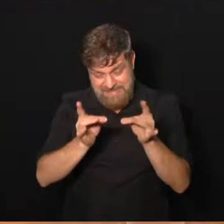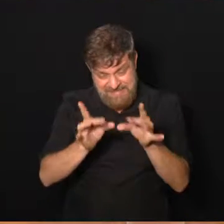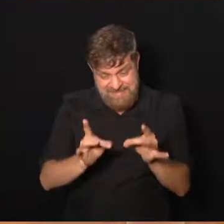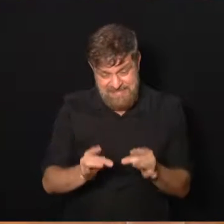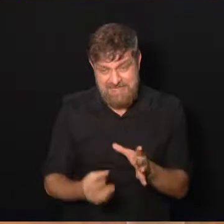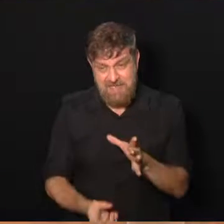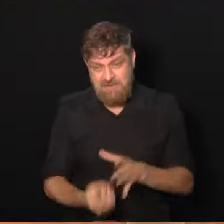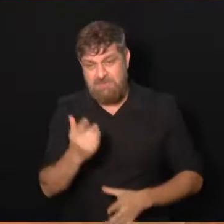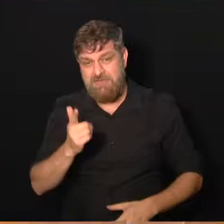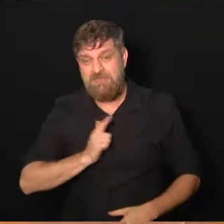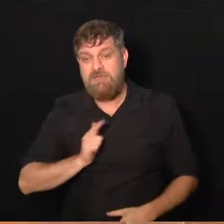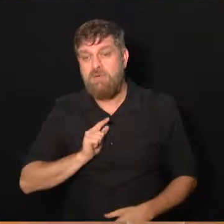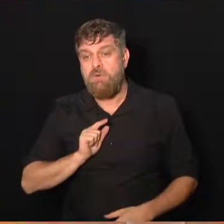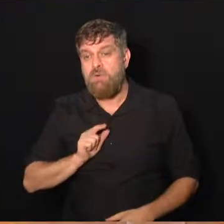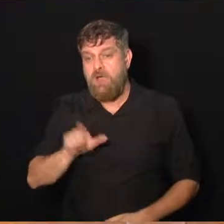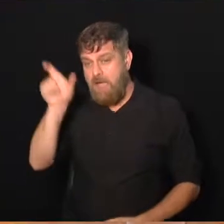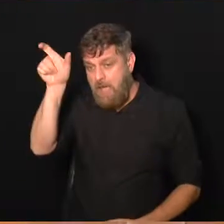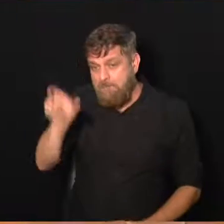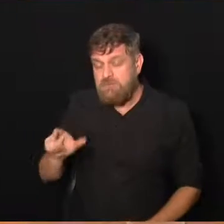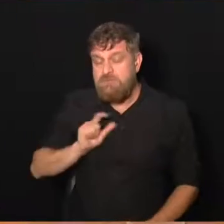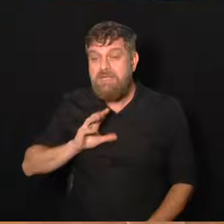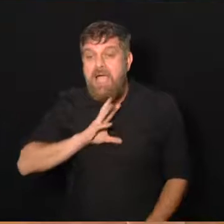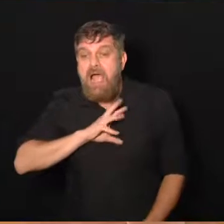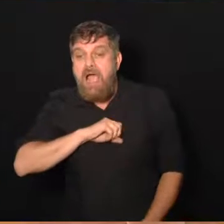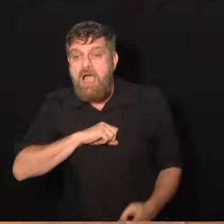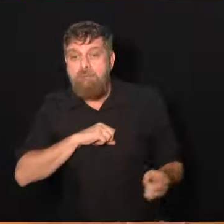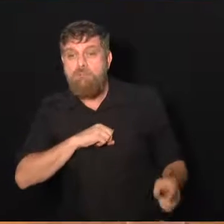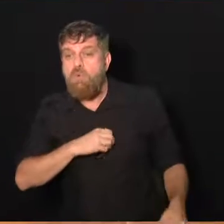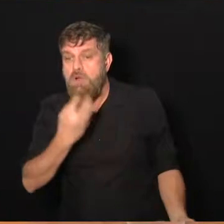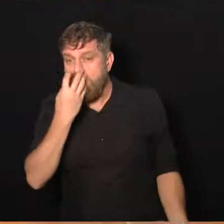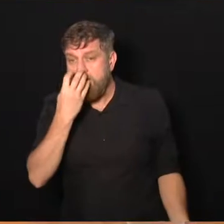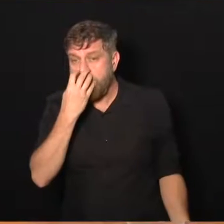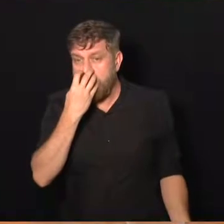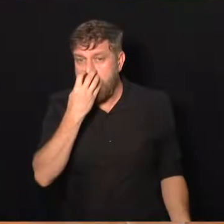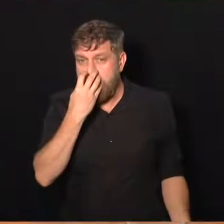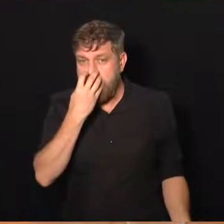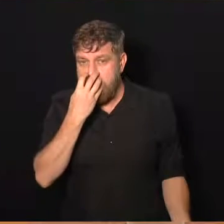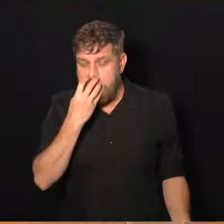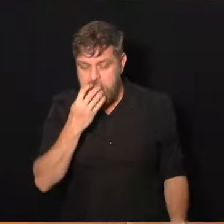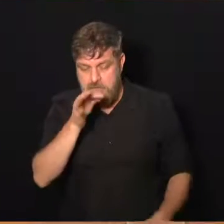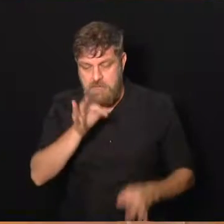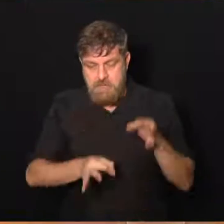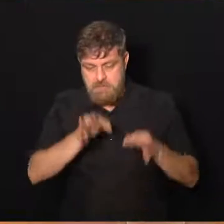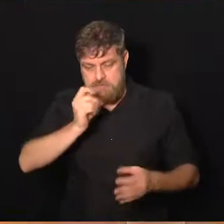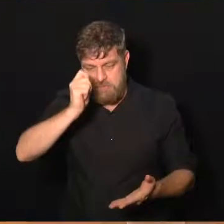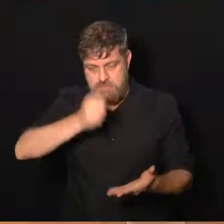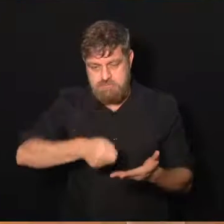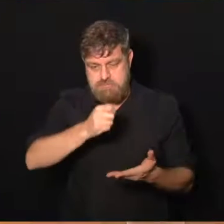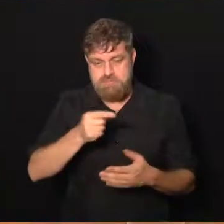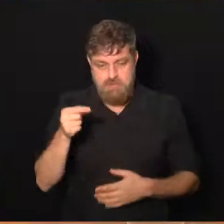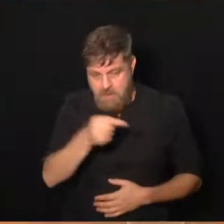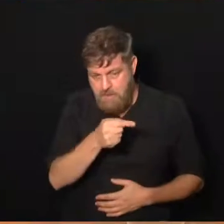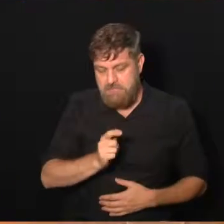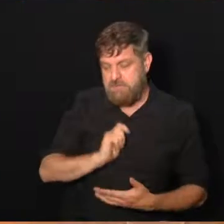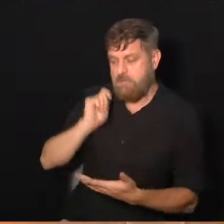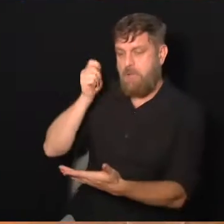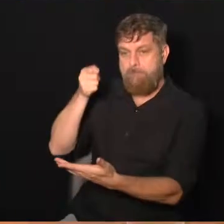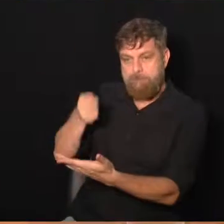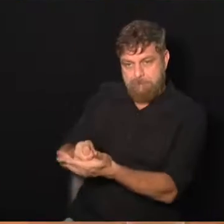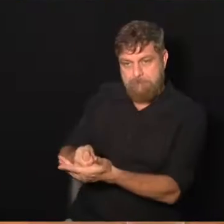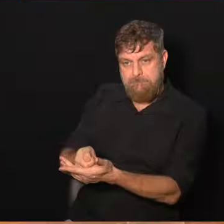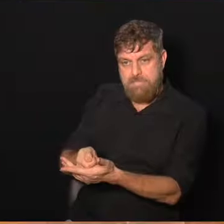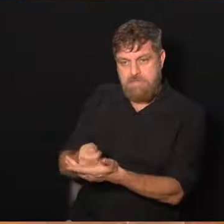por envolver o afeto do dono pelo animal. A justiça costuma decidir pela indenização ao proprietário do